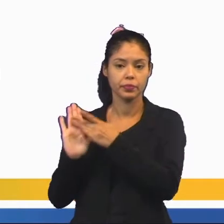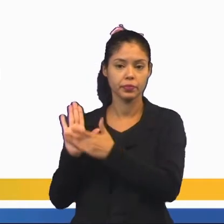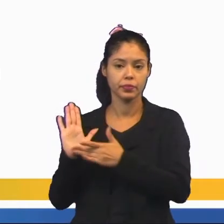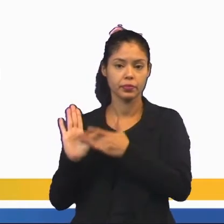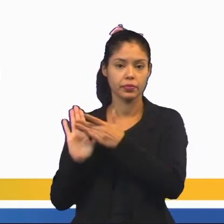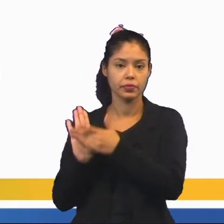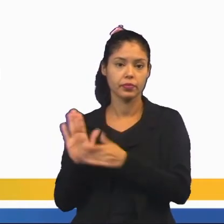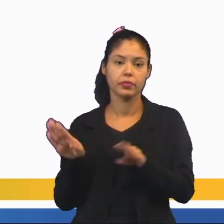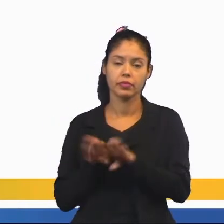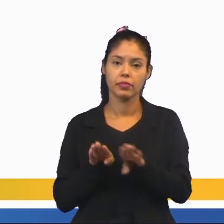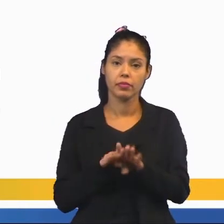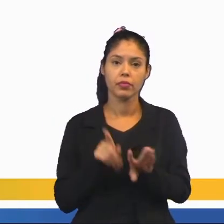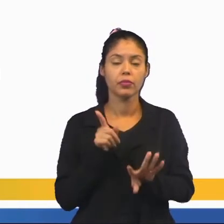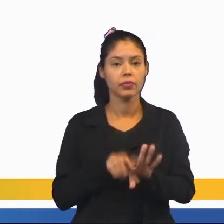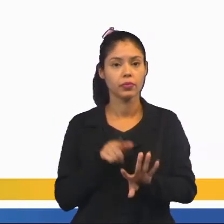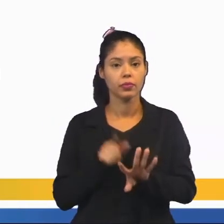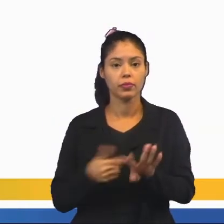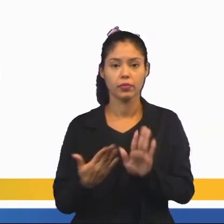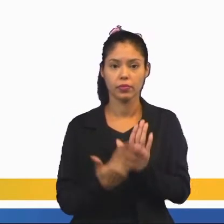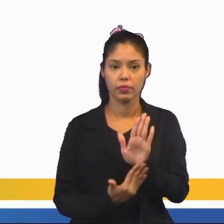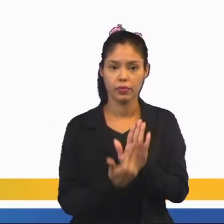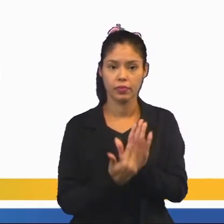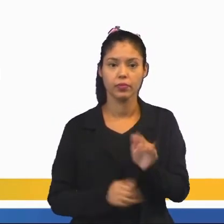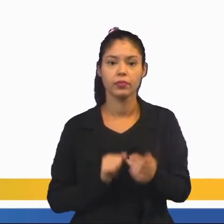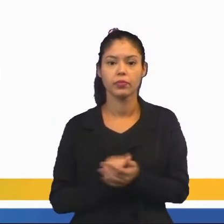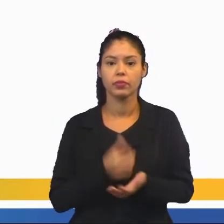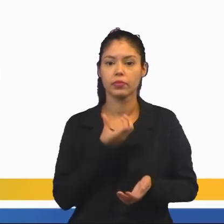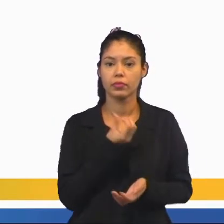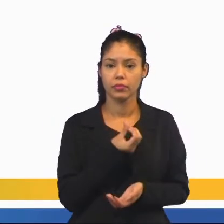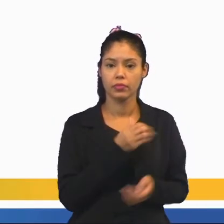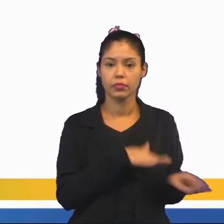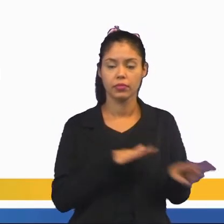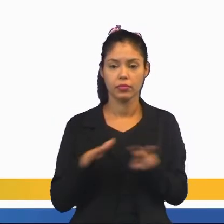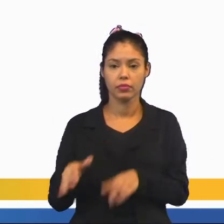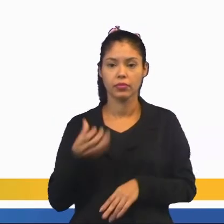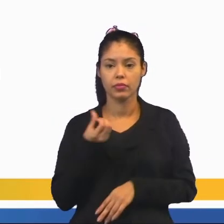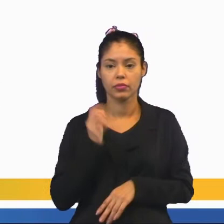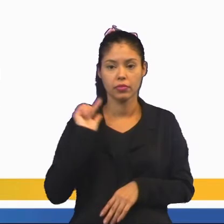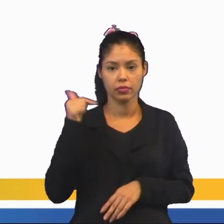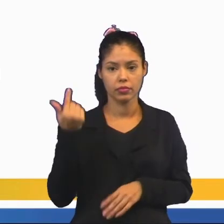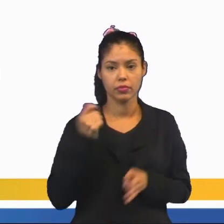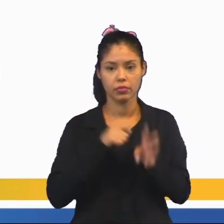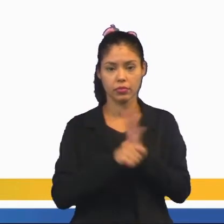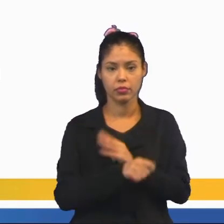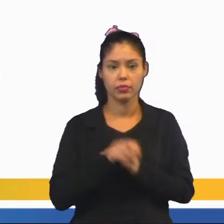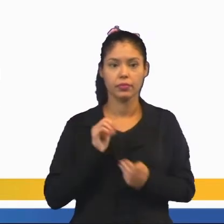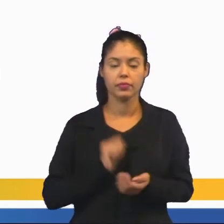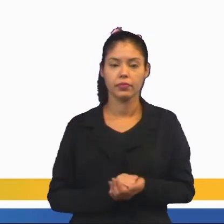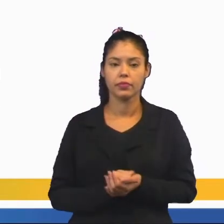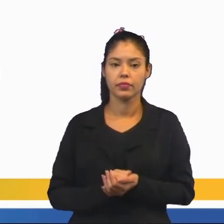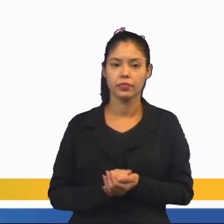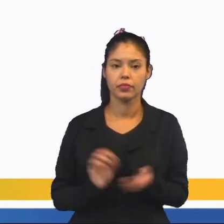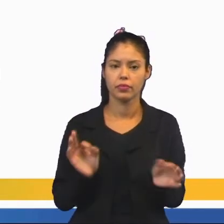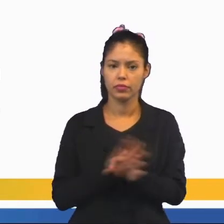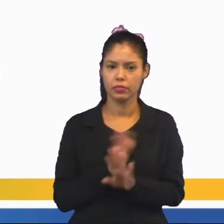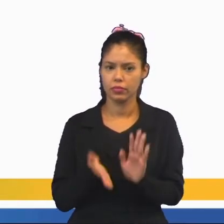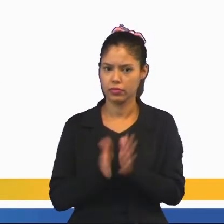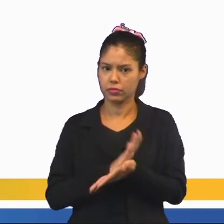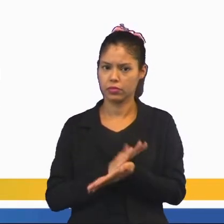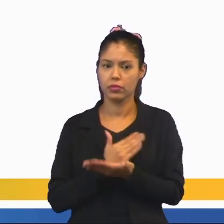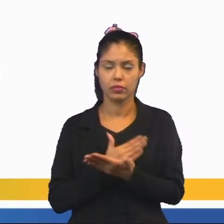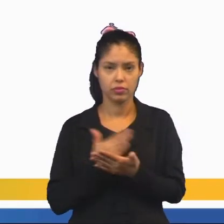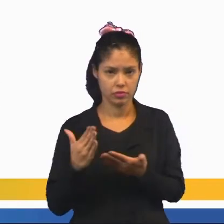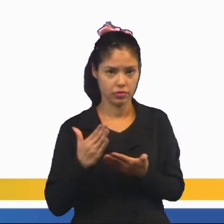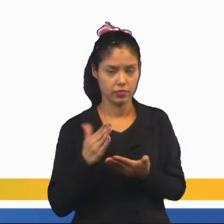mãos e planta dos pés, aparecendo entre 6 semanas e 6 meses após a cicatrização